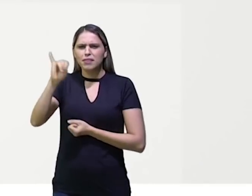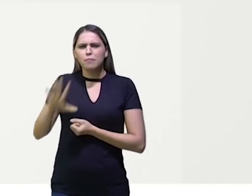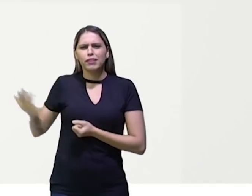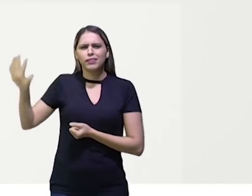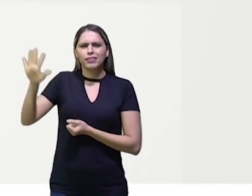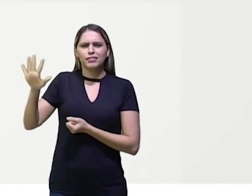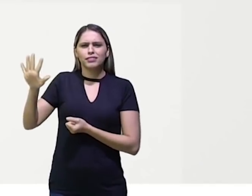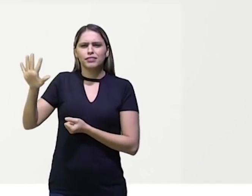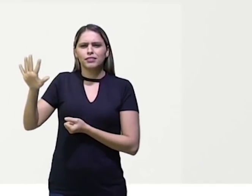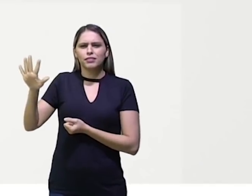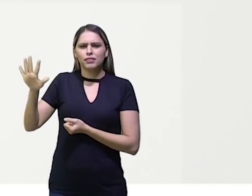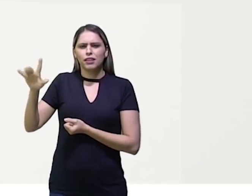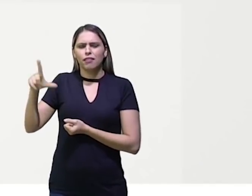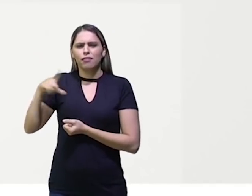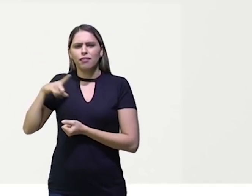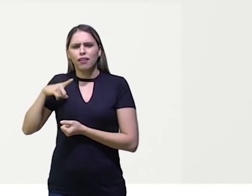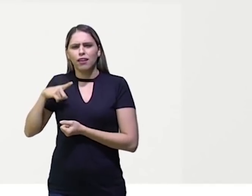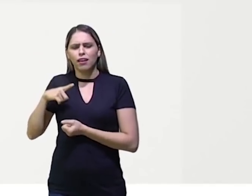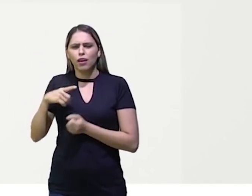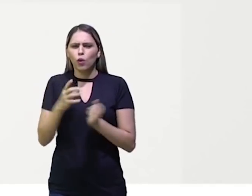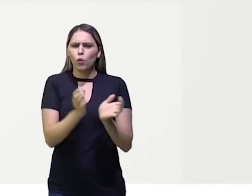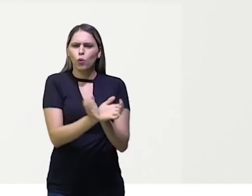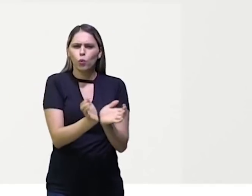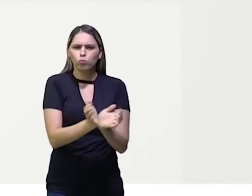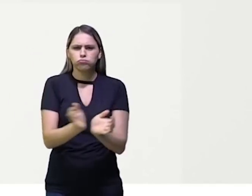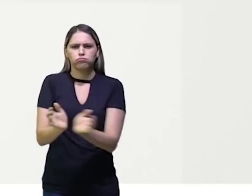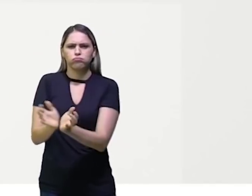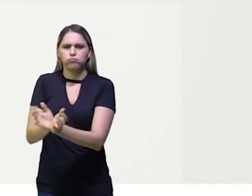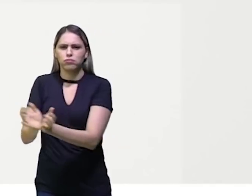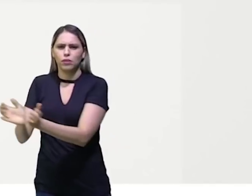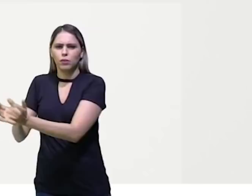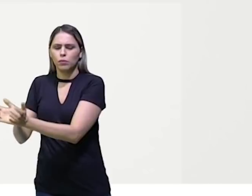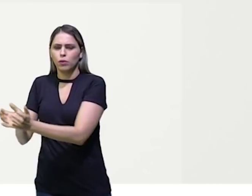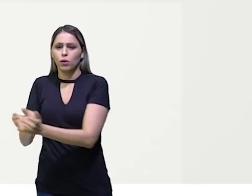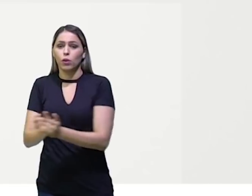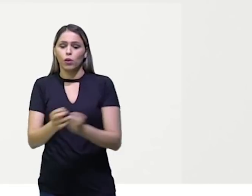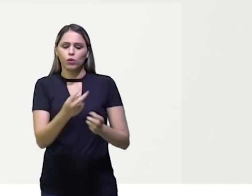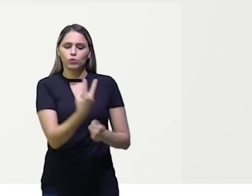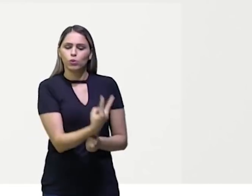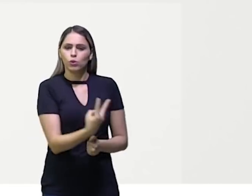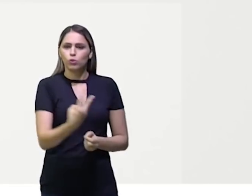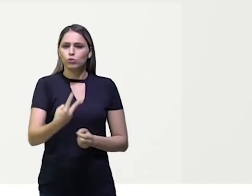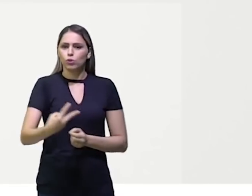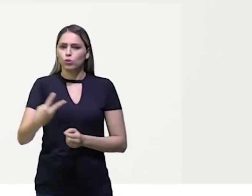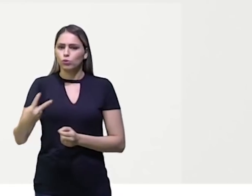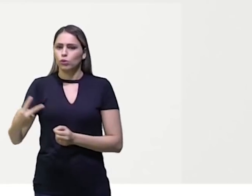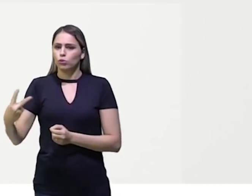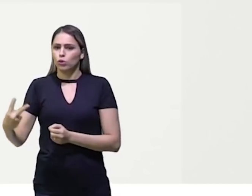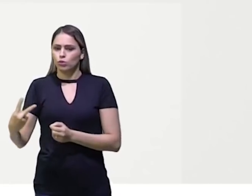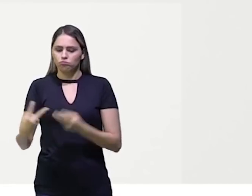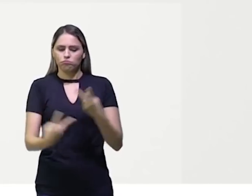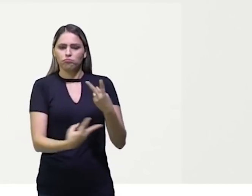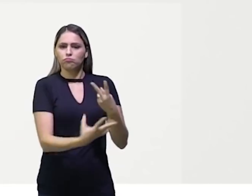2 e eu posso formar os pares, vou formar dessa forma aqui.